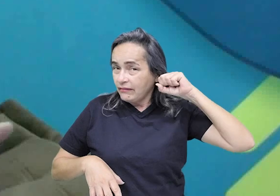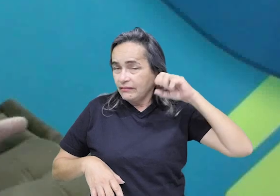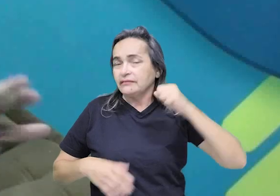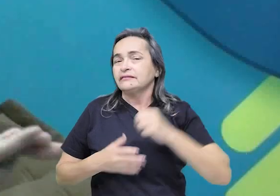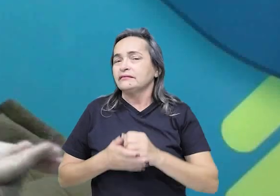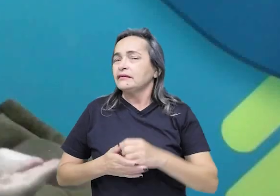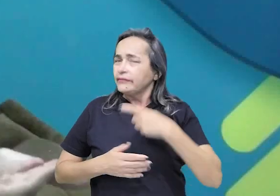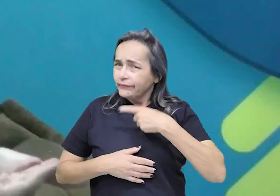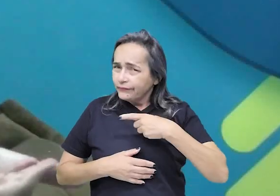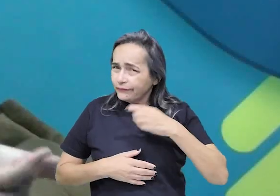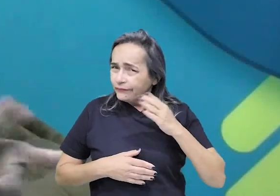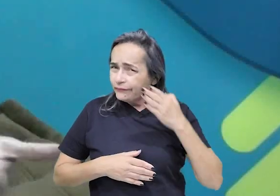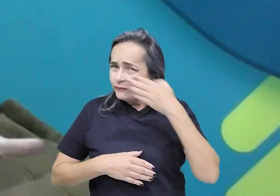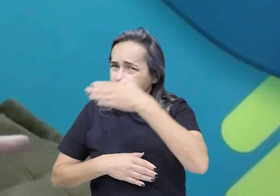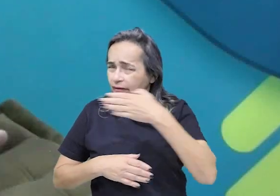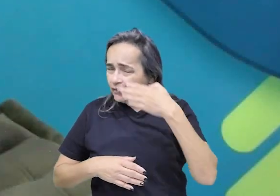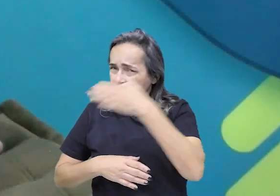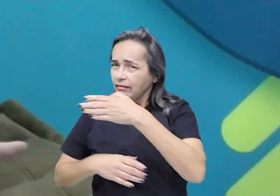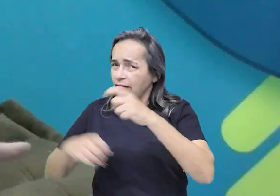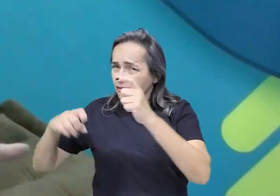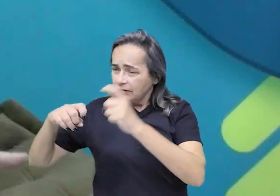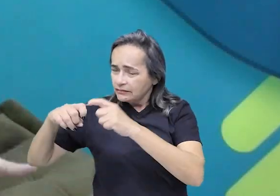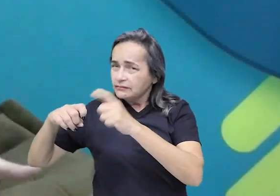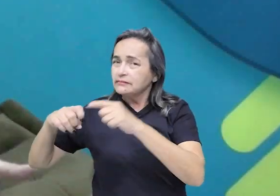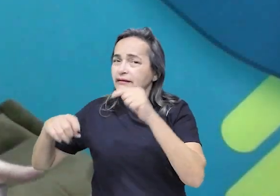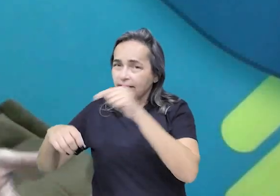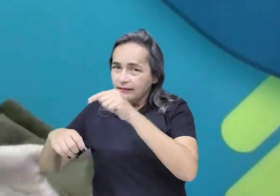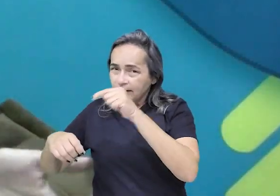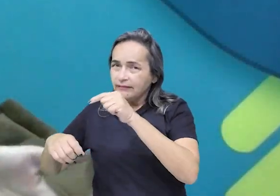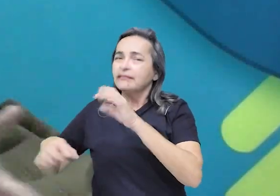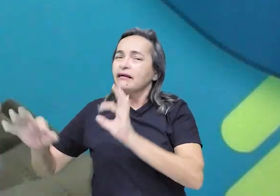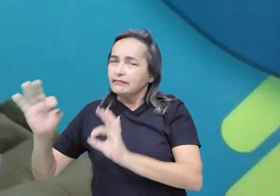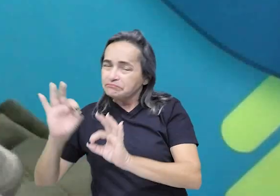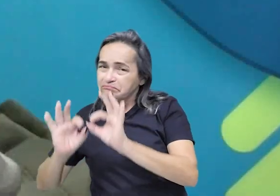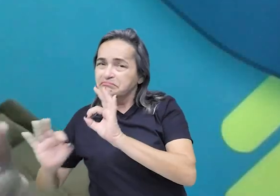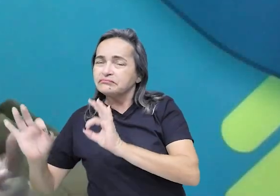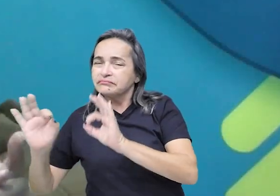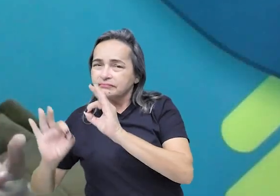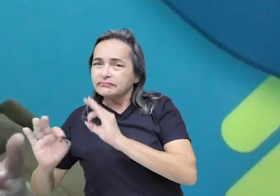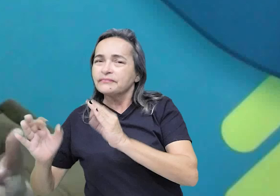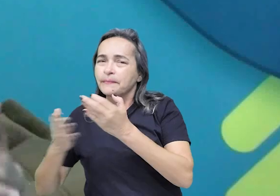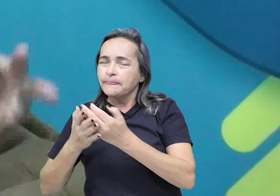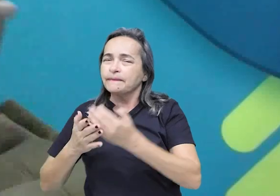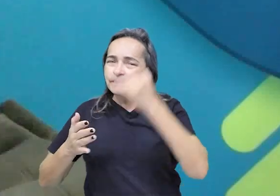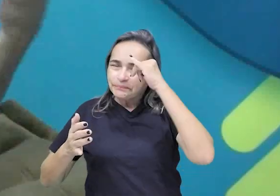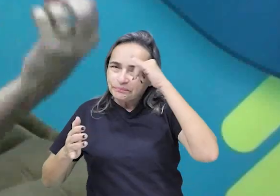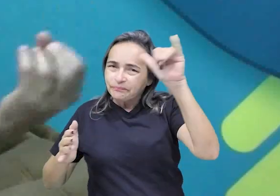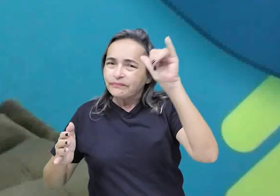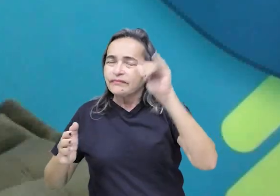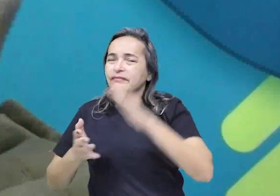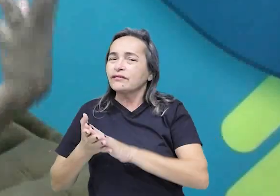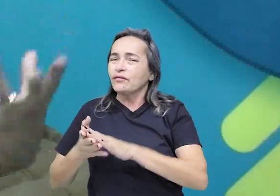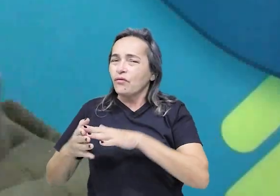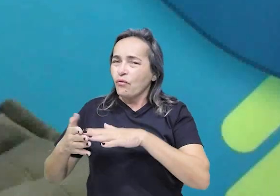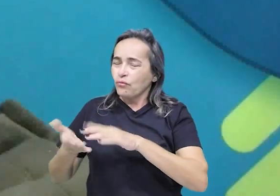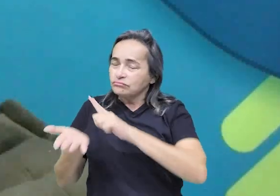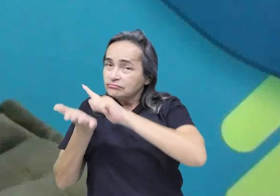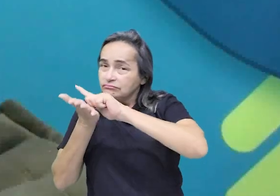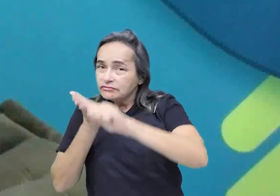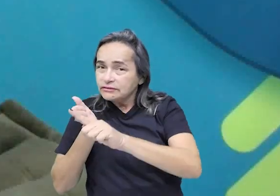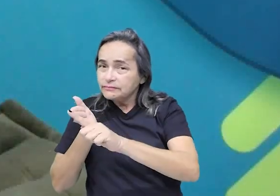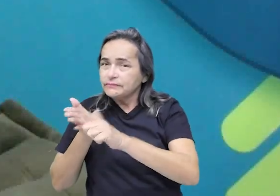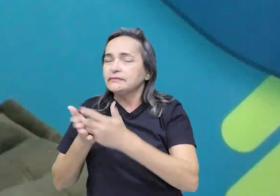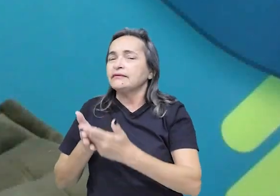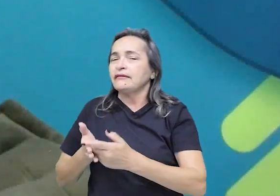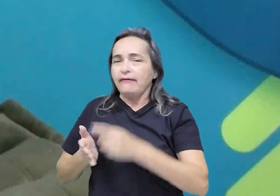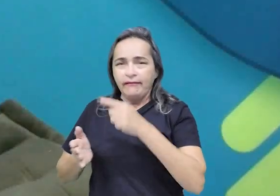Então precisa ir até o otorrino para que o otorrino tome as devidas medidas de precaução e retirada, de limpeza, né? Ele